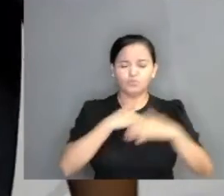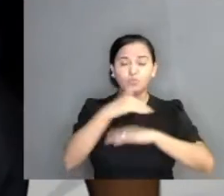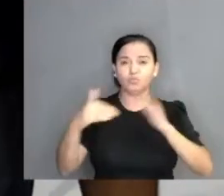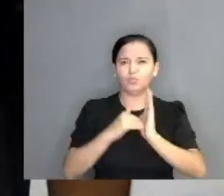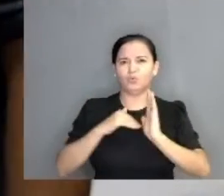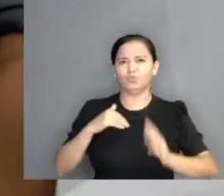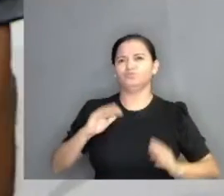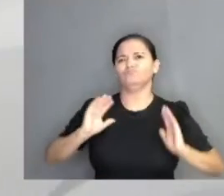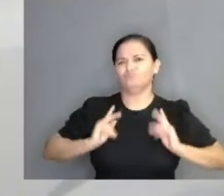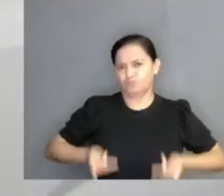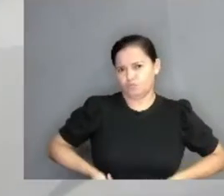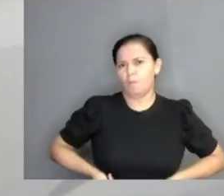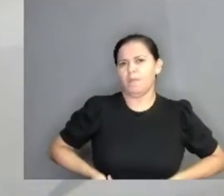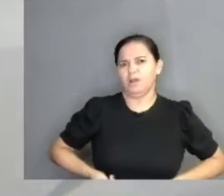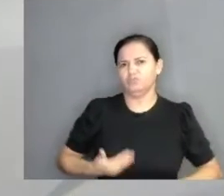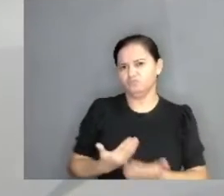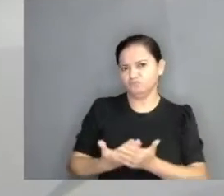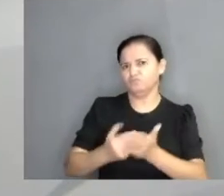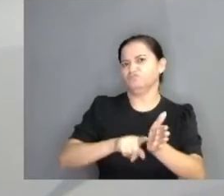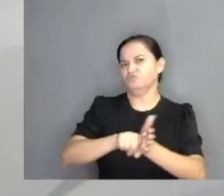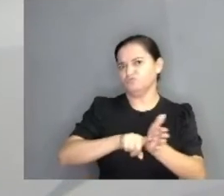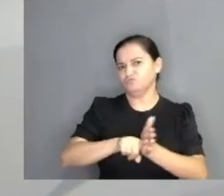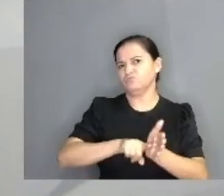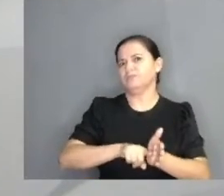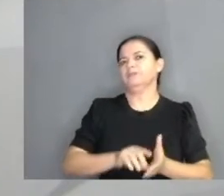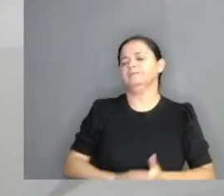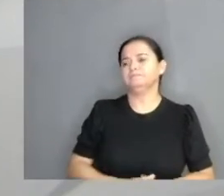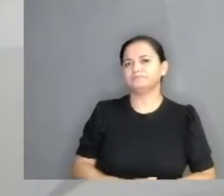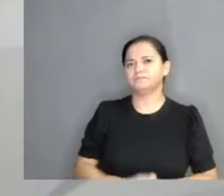Vamos para o próximo slide.